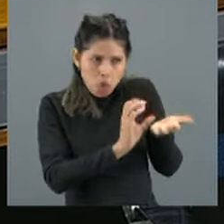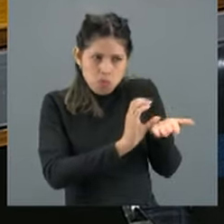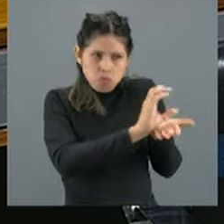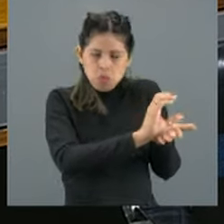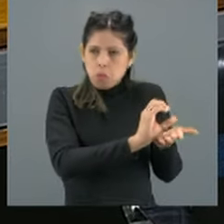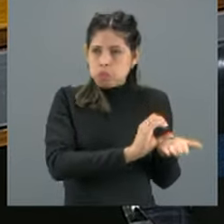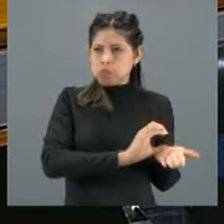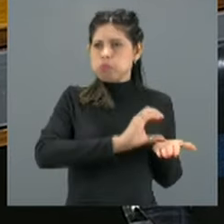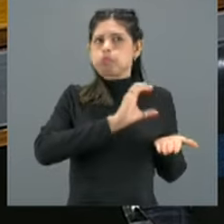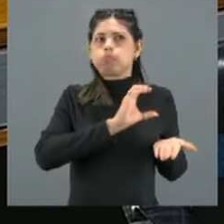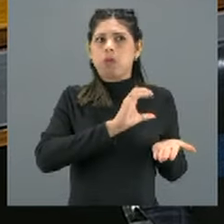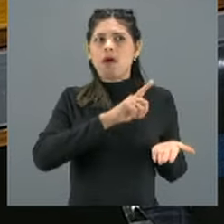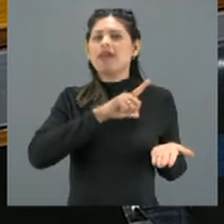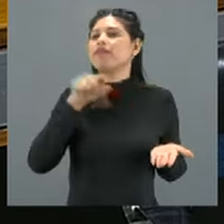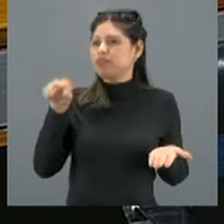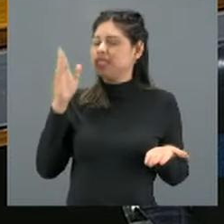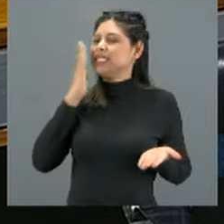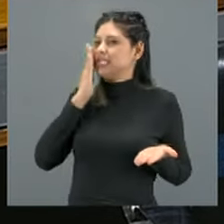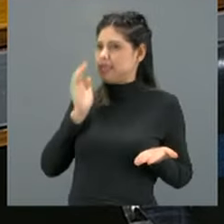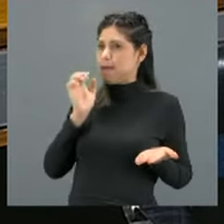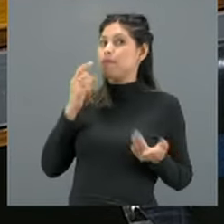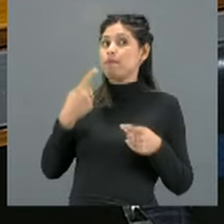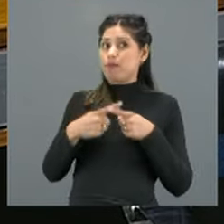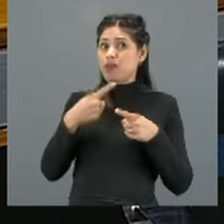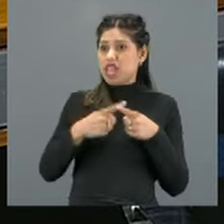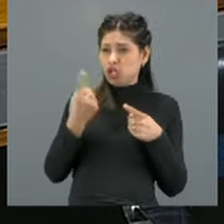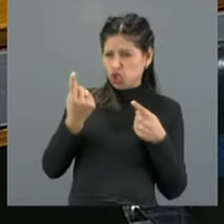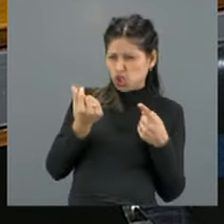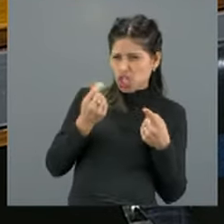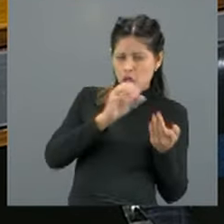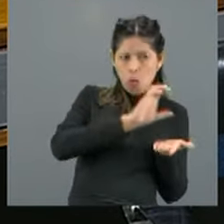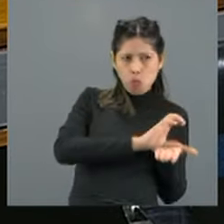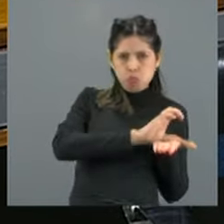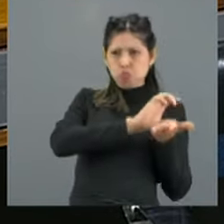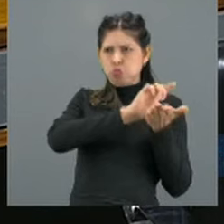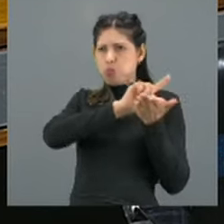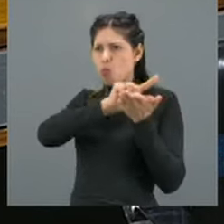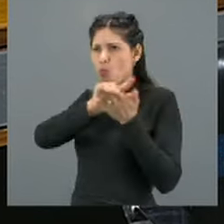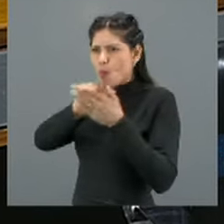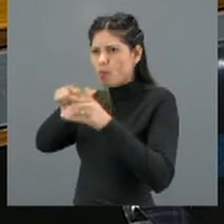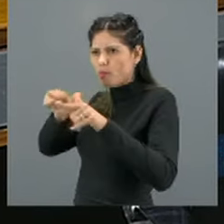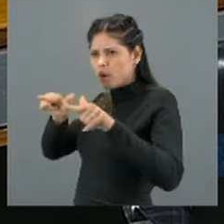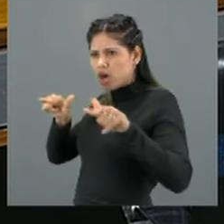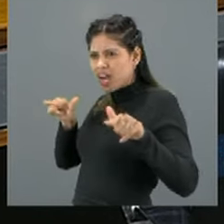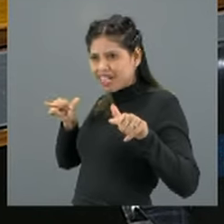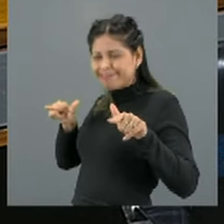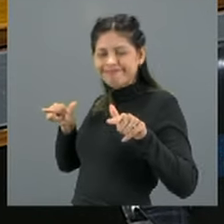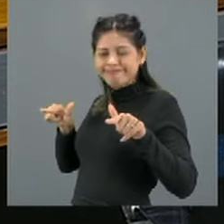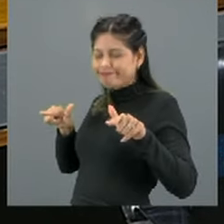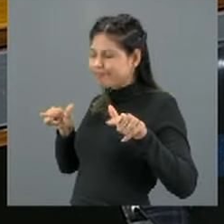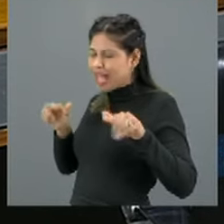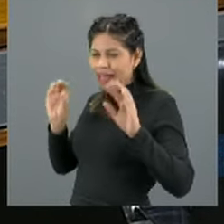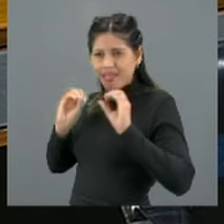aqui que desses recursos nada chega para os senhores, nem para o seu